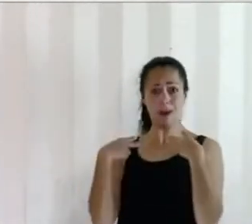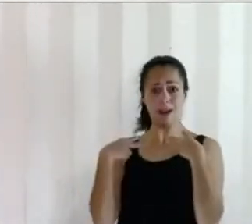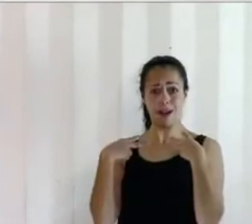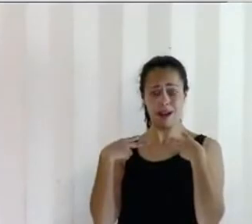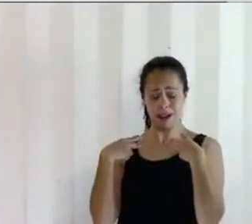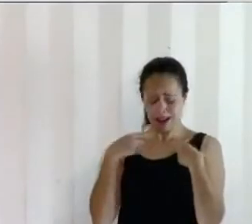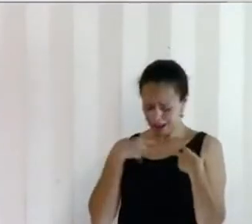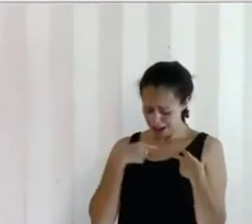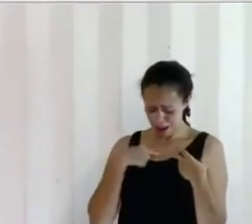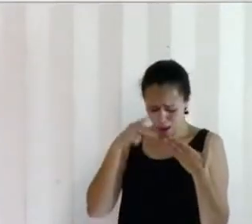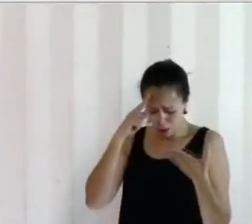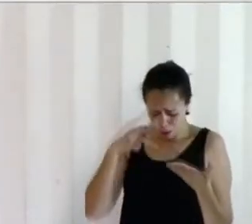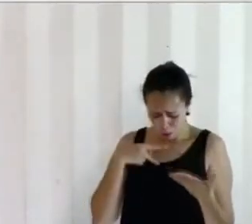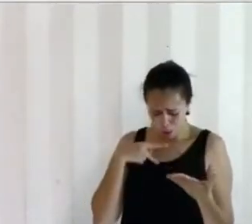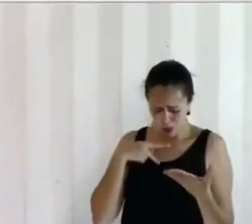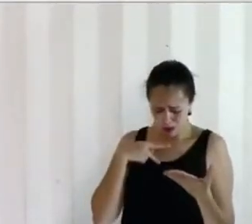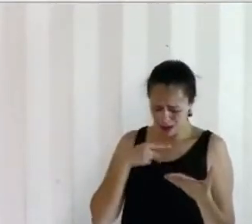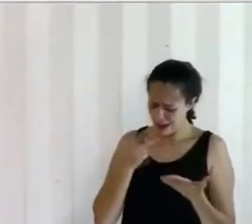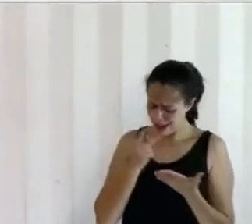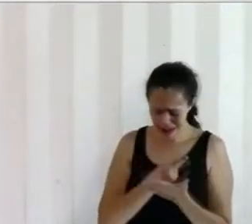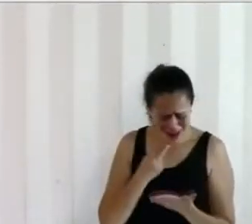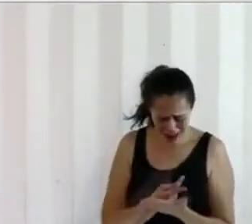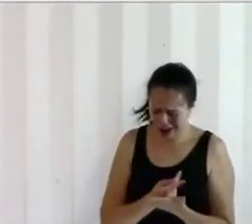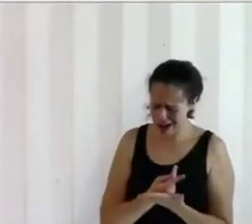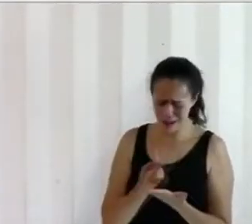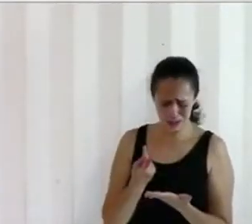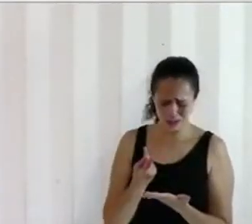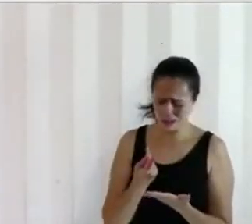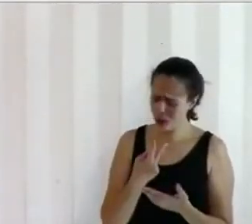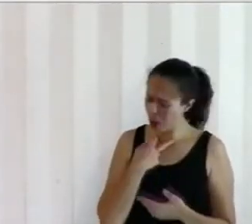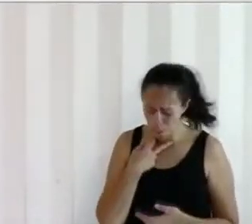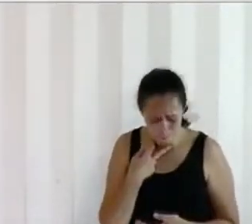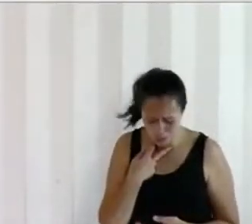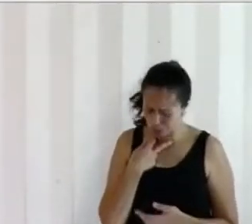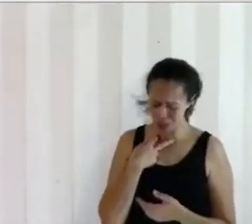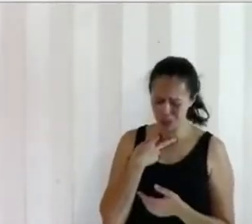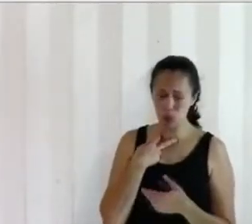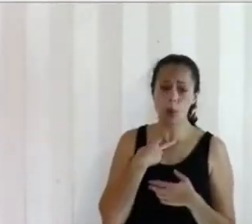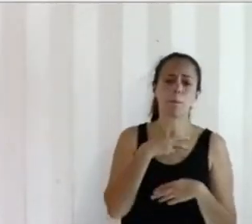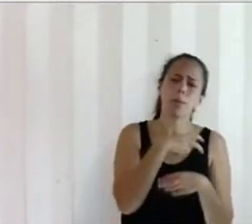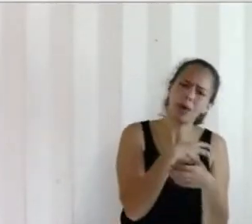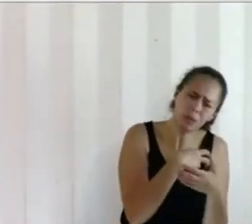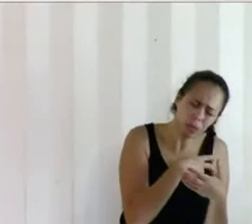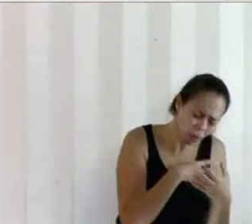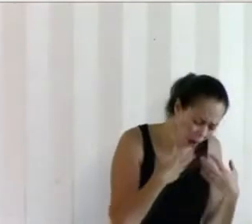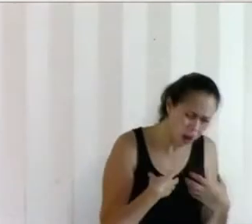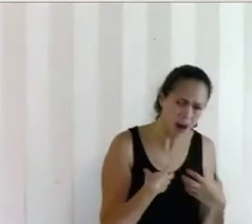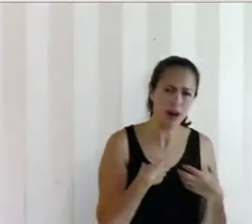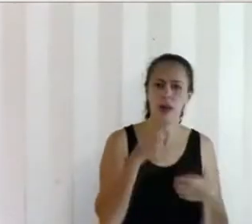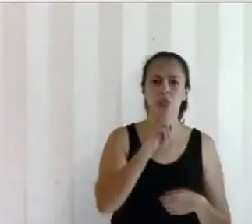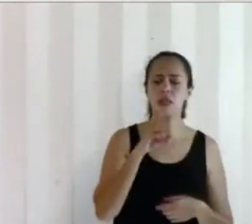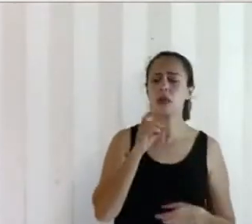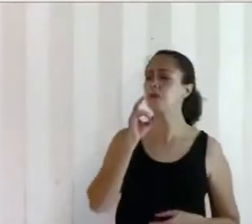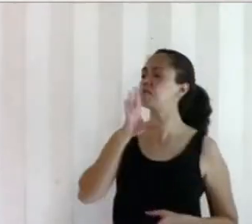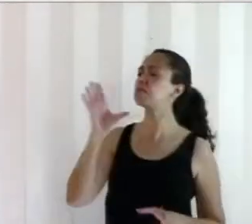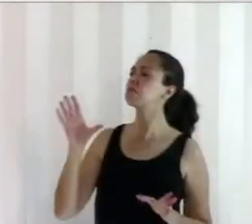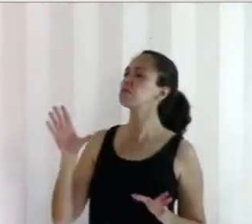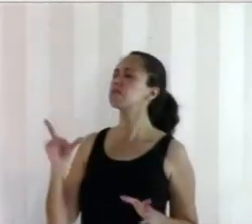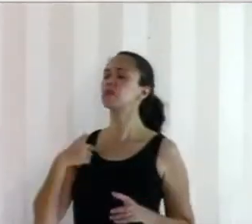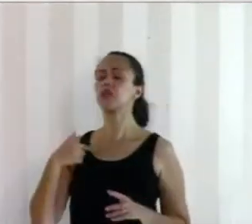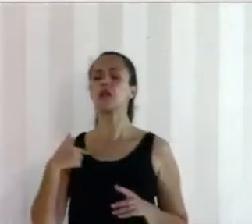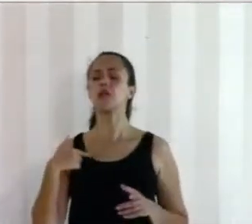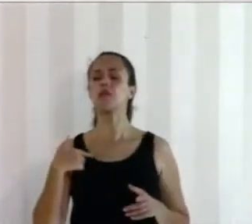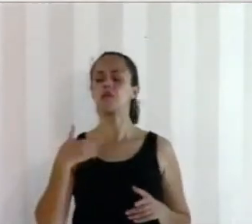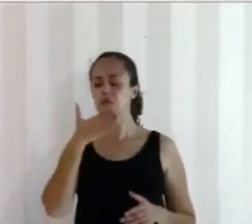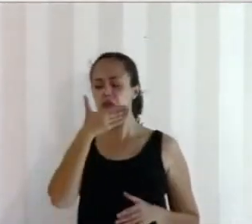porque senão vai parecer como o fariseu que orava lá no templo de si para si mesmo, mas vai lamentar